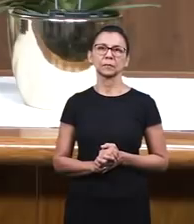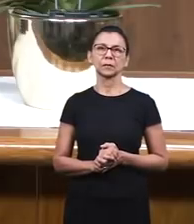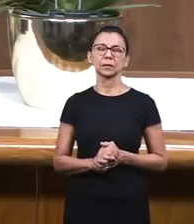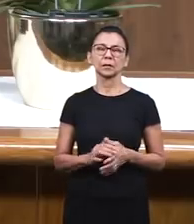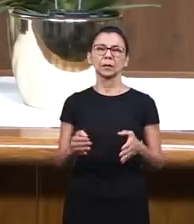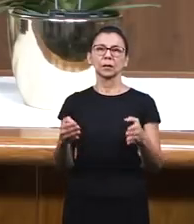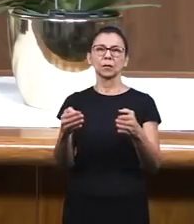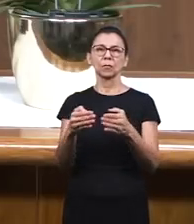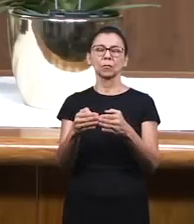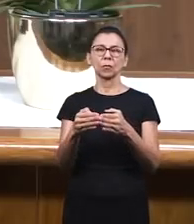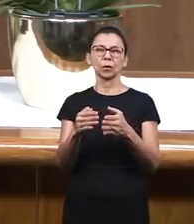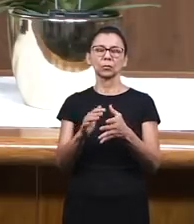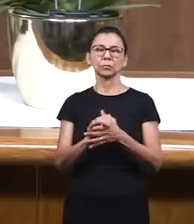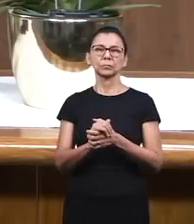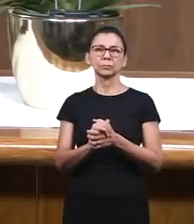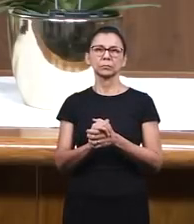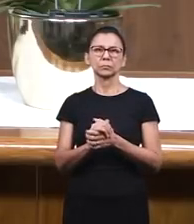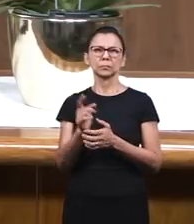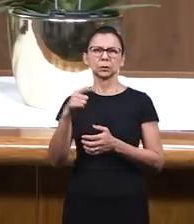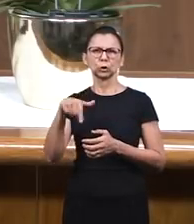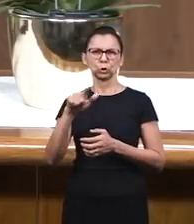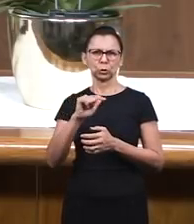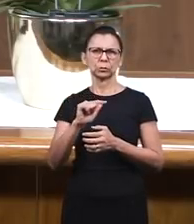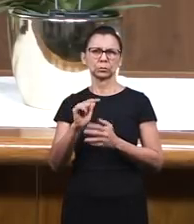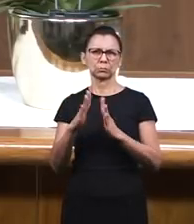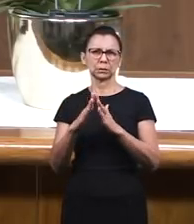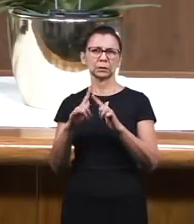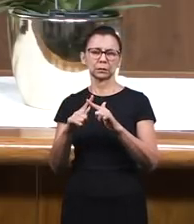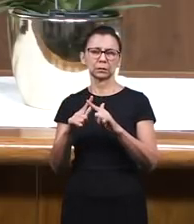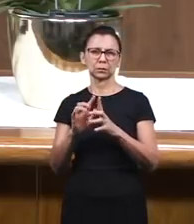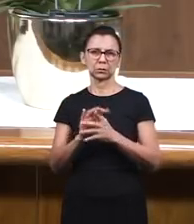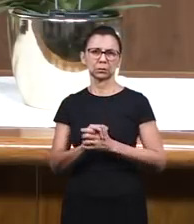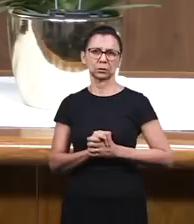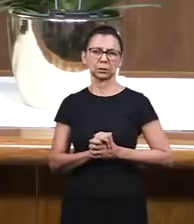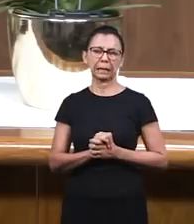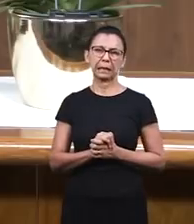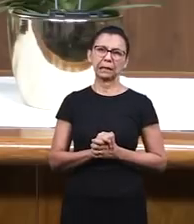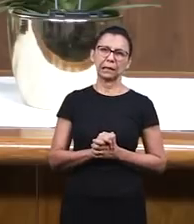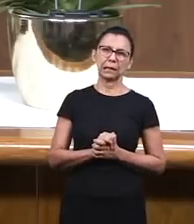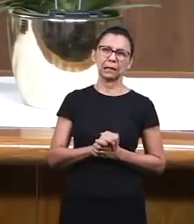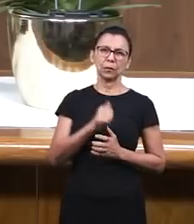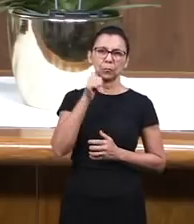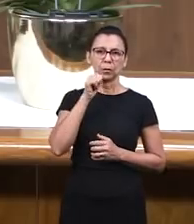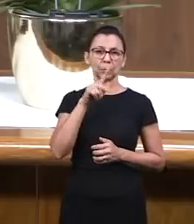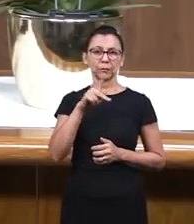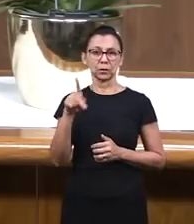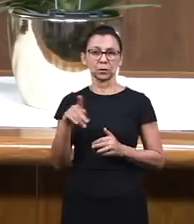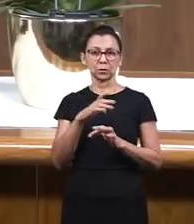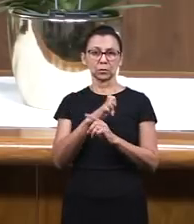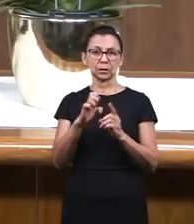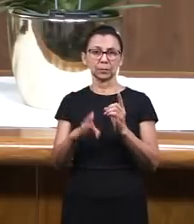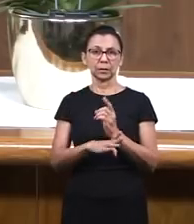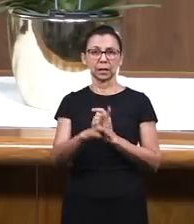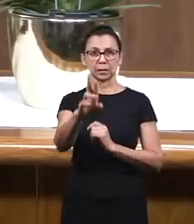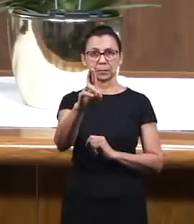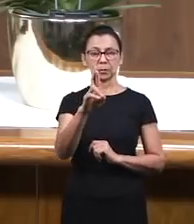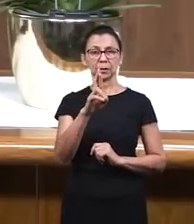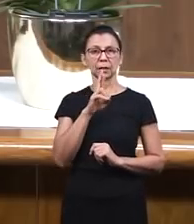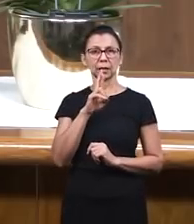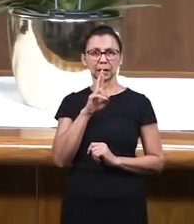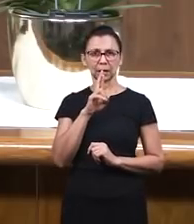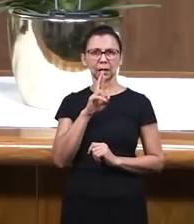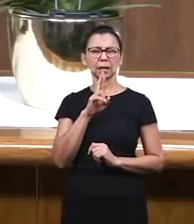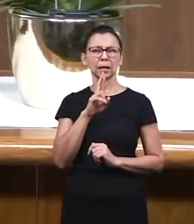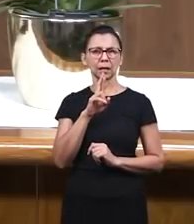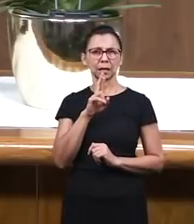foi direcionada a toda a igreja e nós pedimos que fosse respondida por uma professora de escola bíblica dominical,